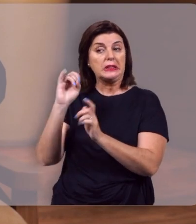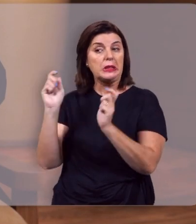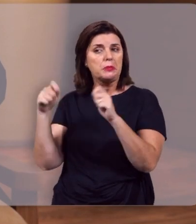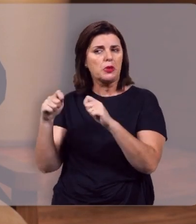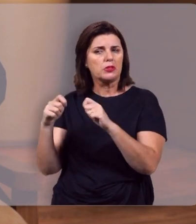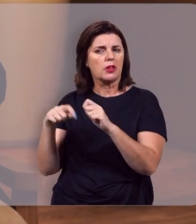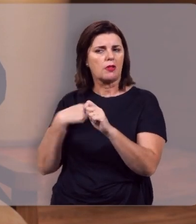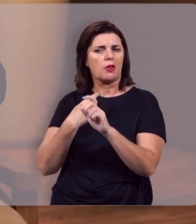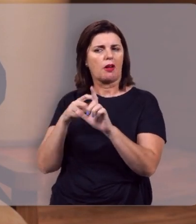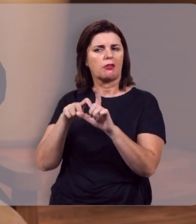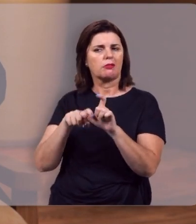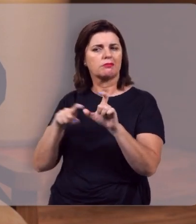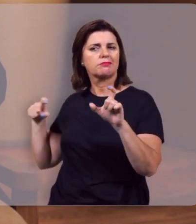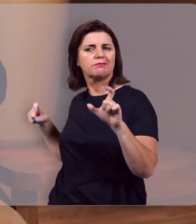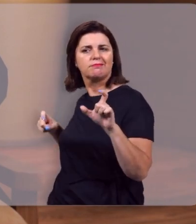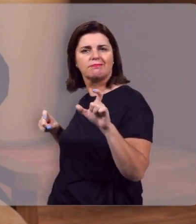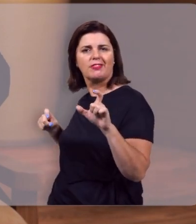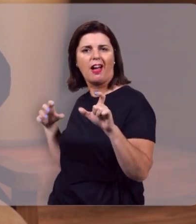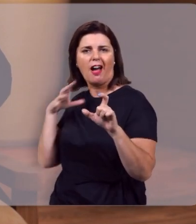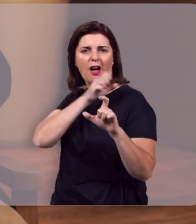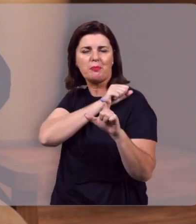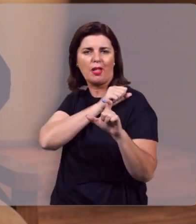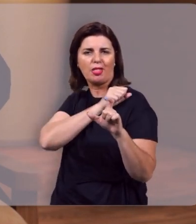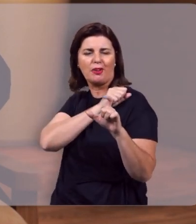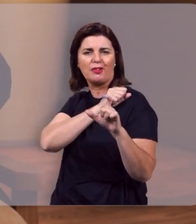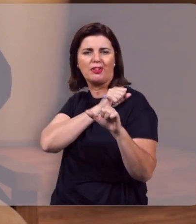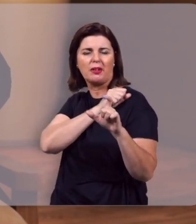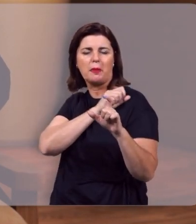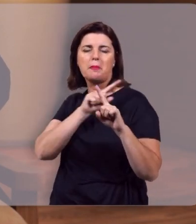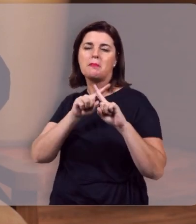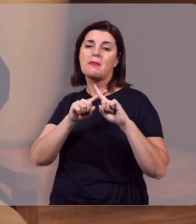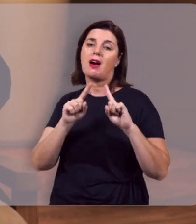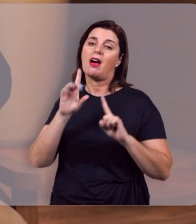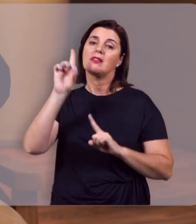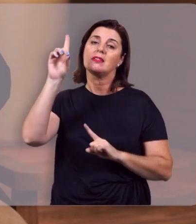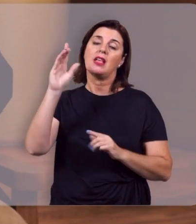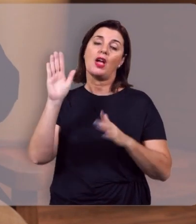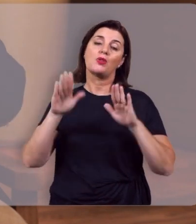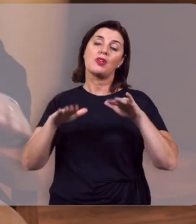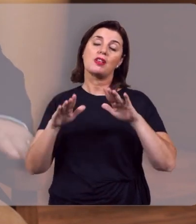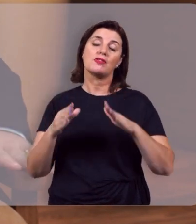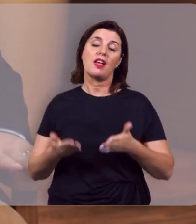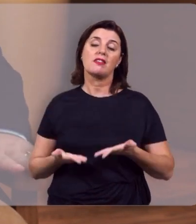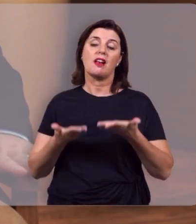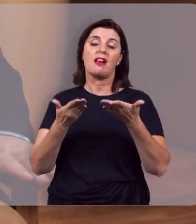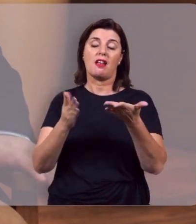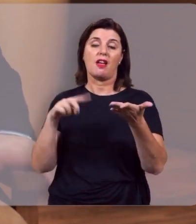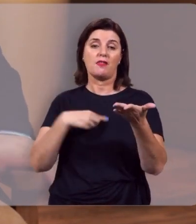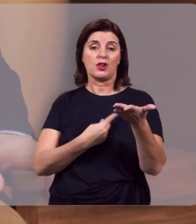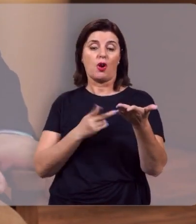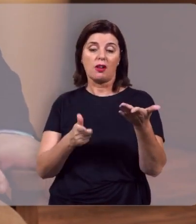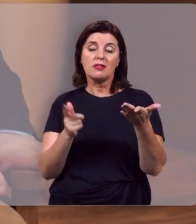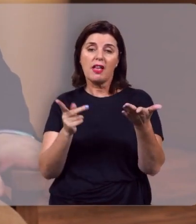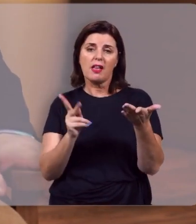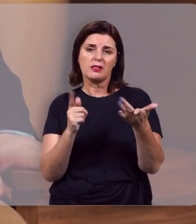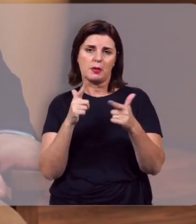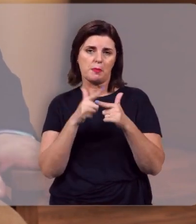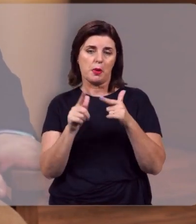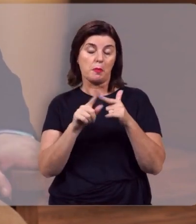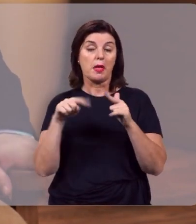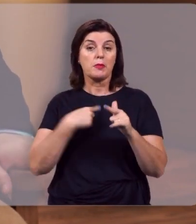possível, nós queremos sair correndo. Mas Deus, muitas vezes, nos leva para essa situação para que